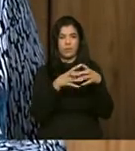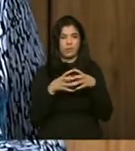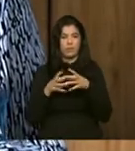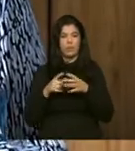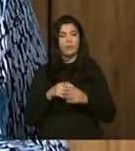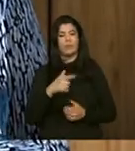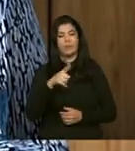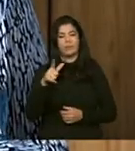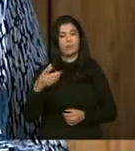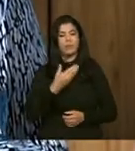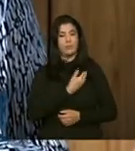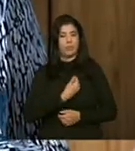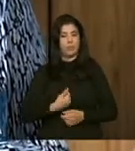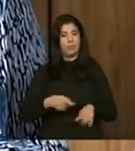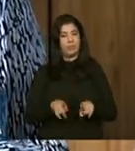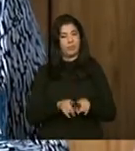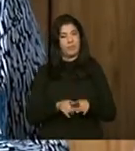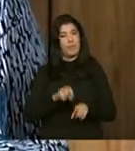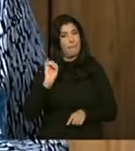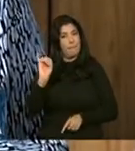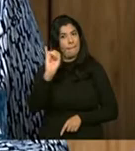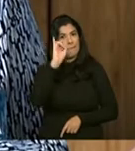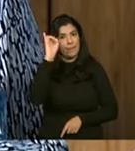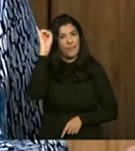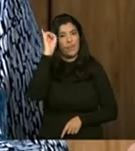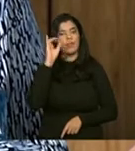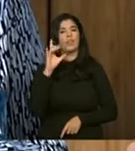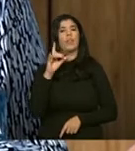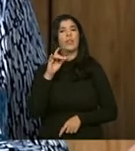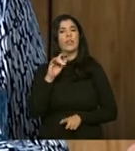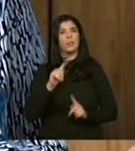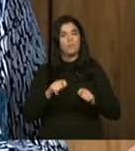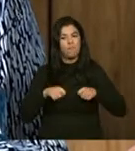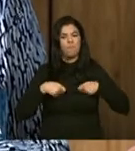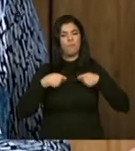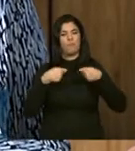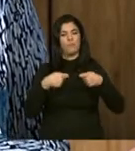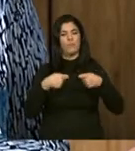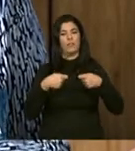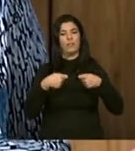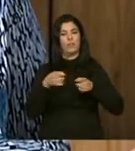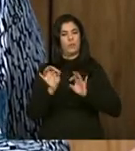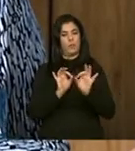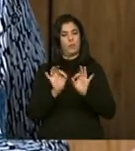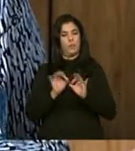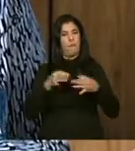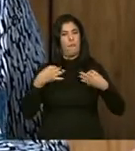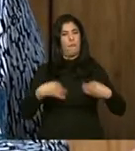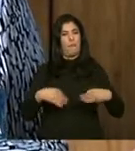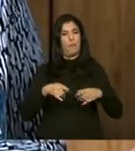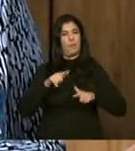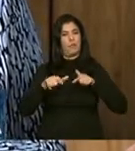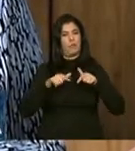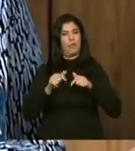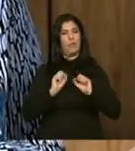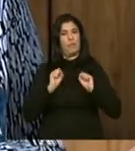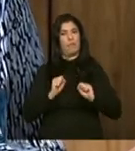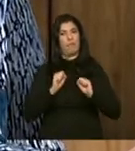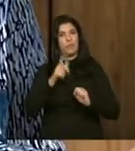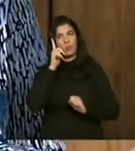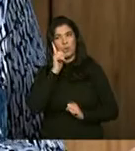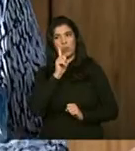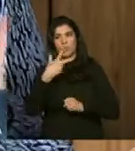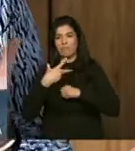equipes de governo, da importância de se engajar de maneira muito forte nesse trabalho para que a gente possa alcançar